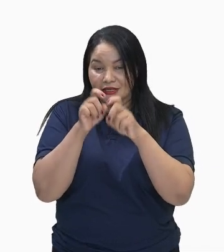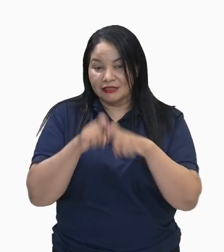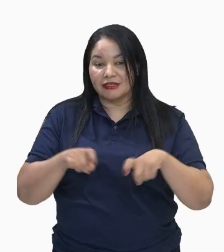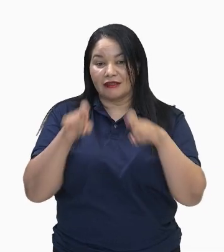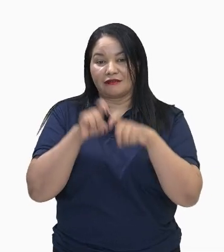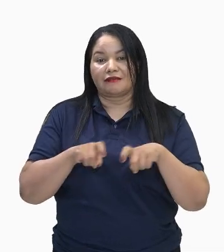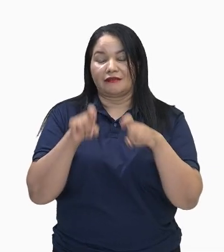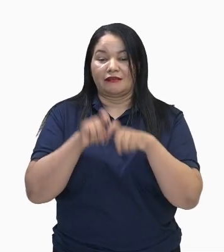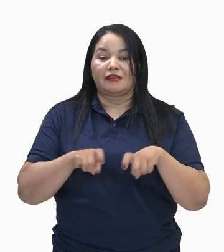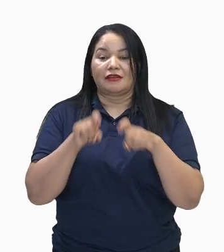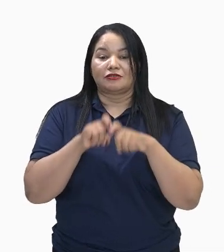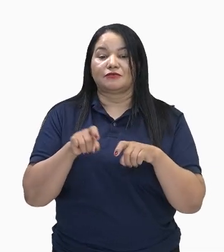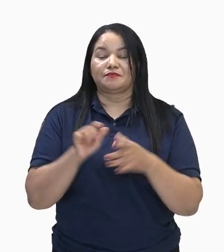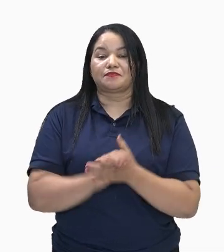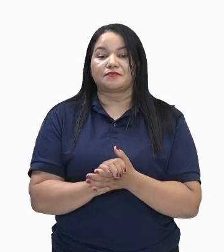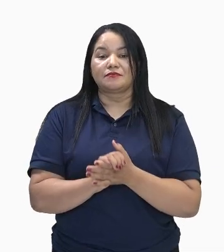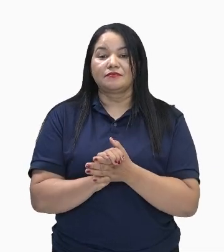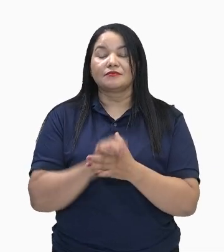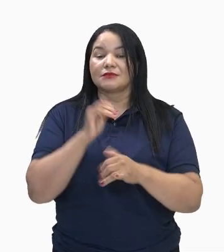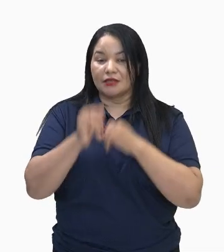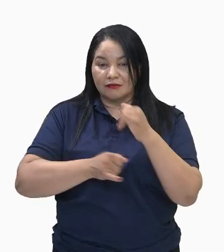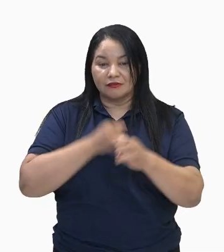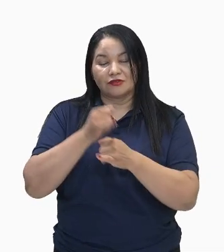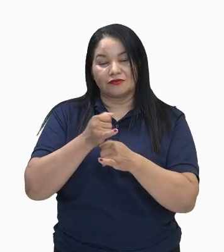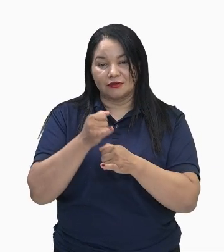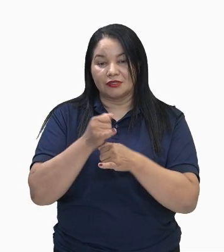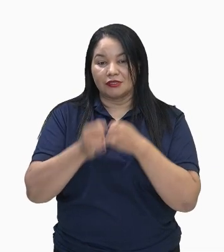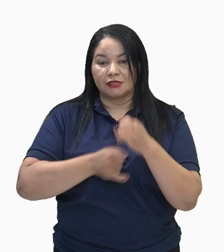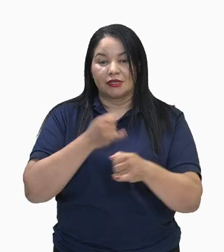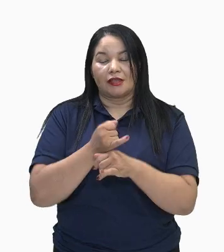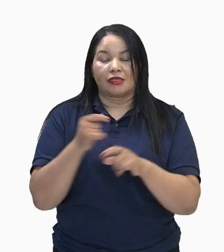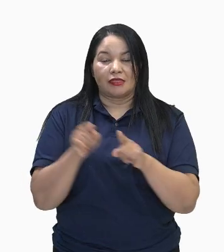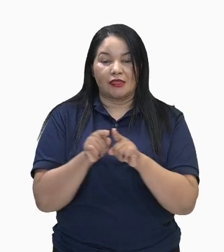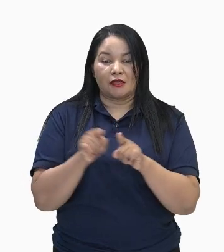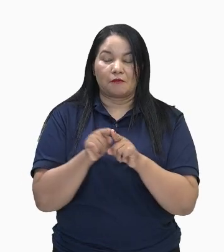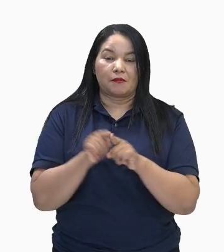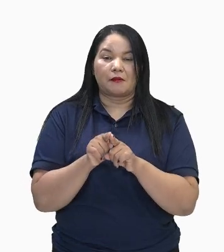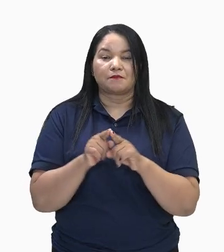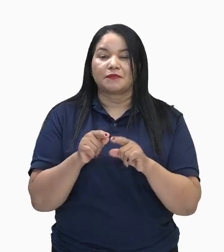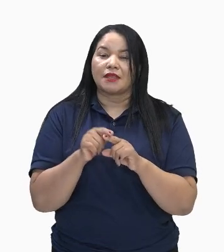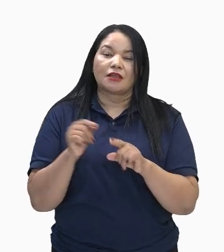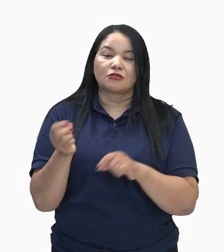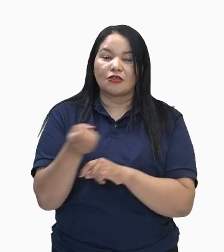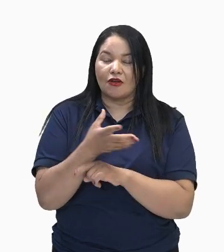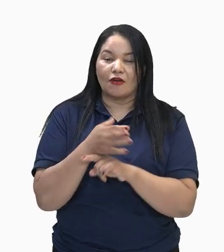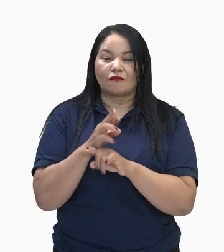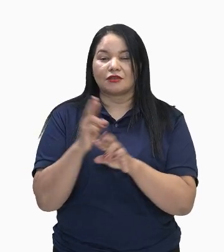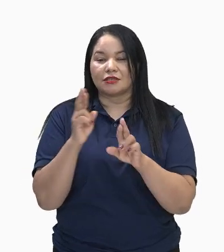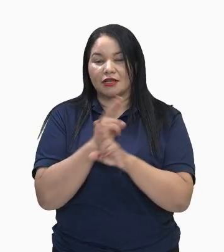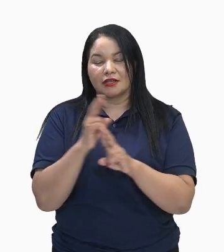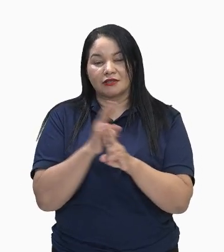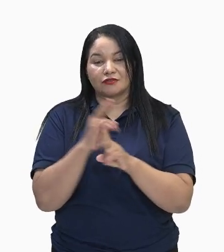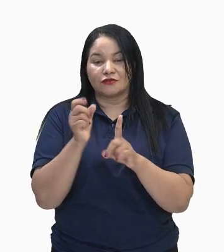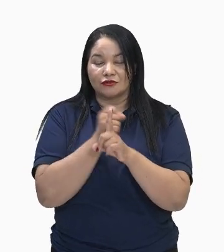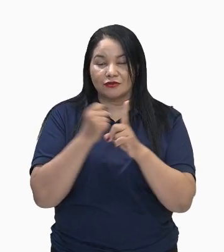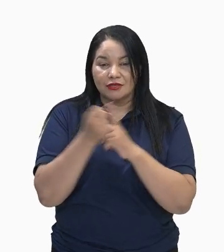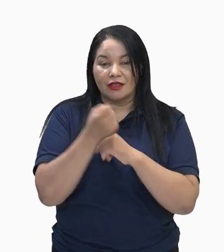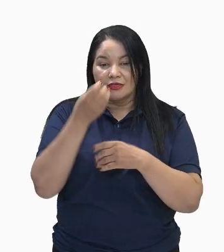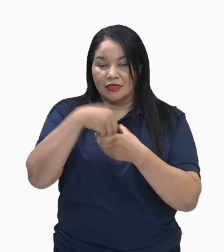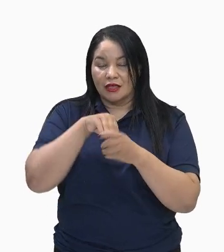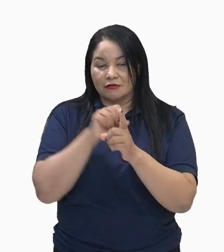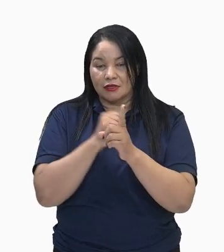como vetor principal de moldagem de novas relações sociais dentro da